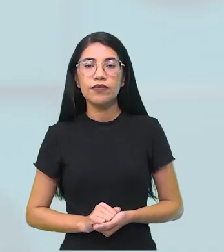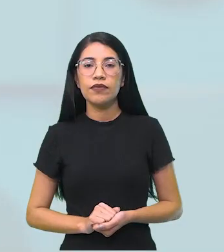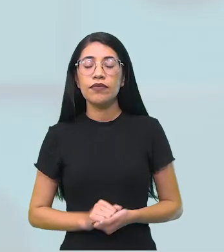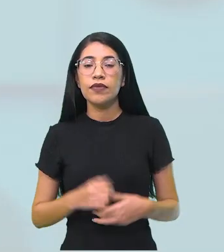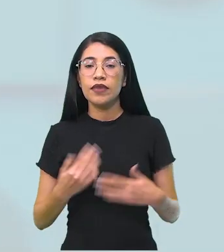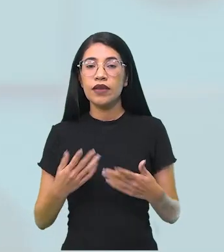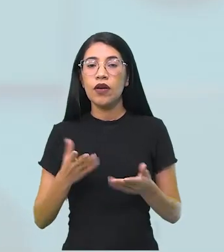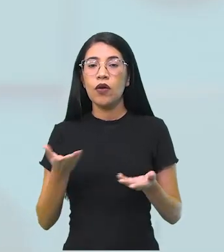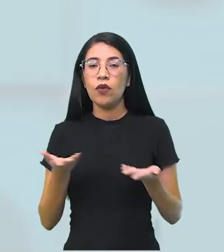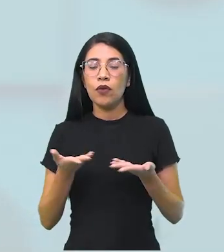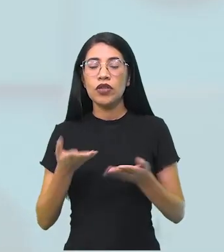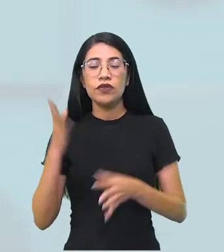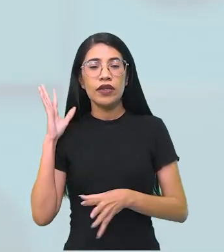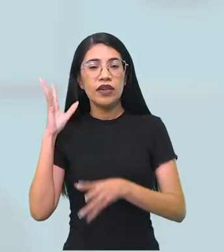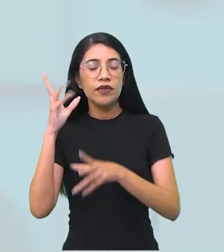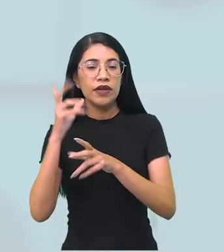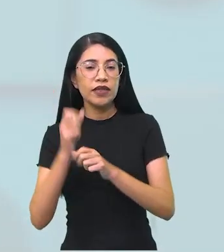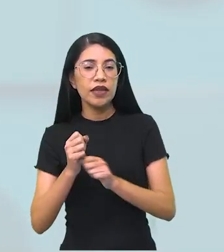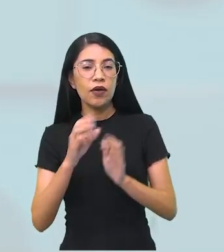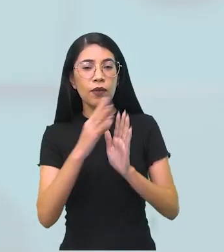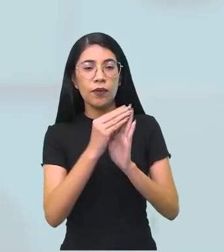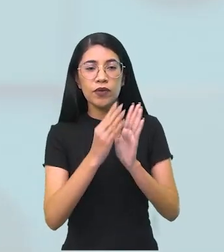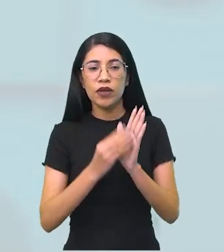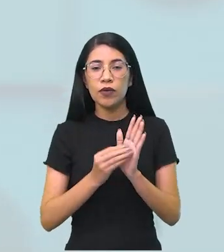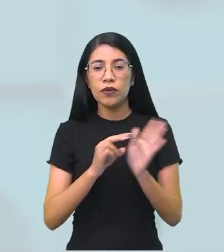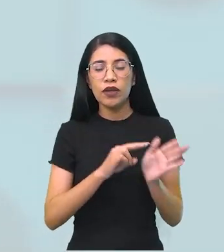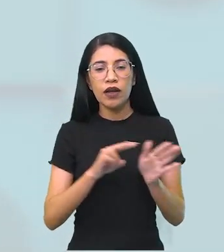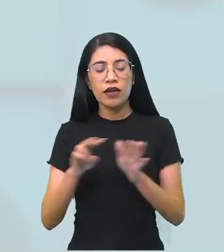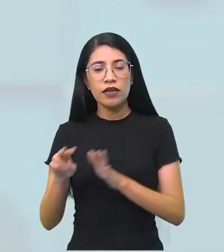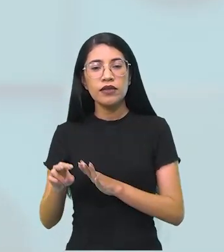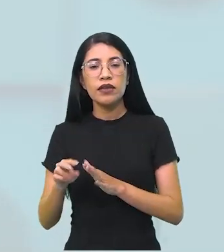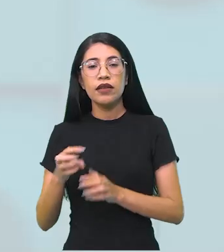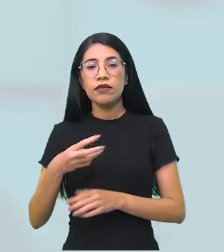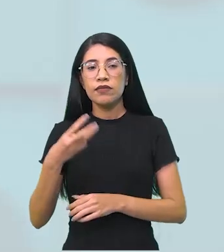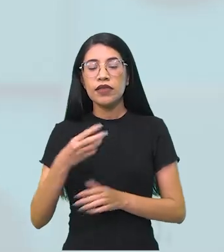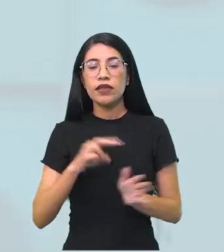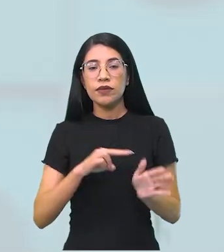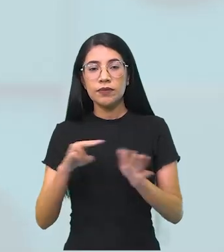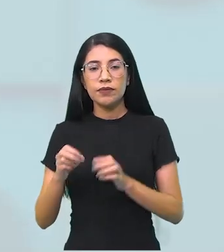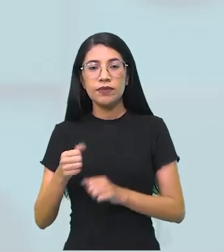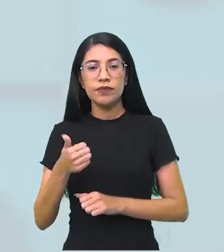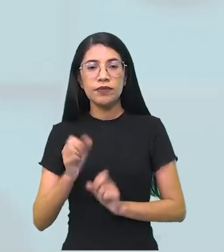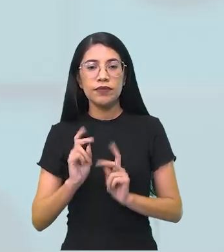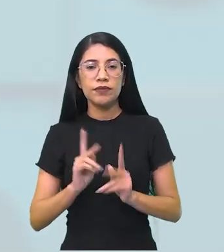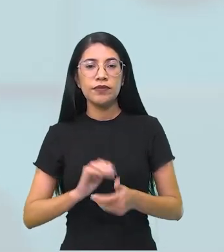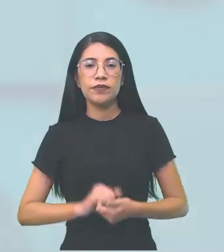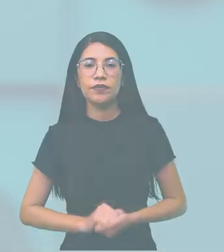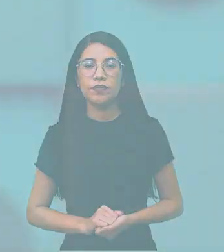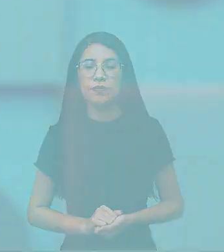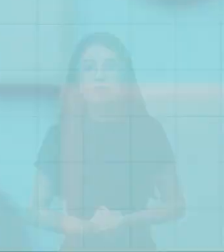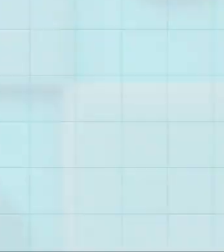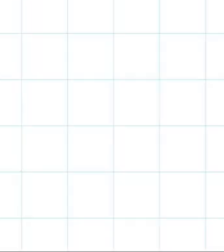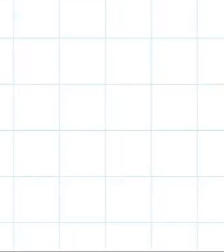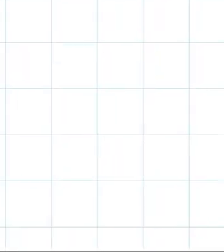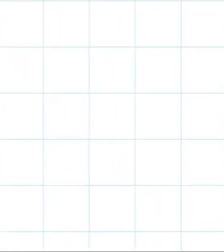Isso mesmo, vamos revisar então conteúdos aí da nossa terceira unidade. Vamos lá?